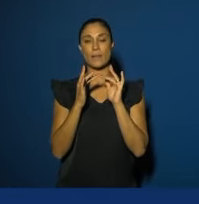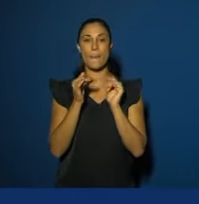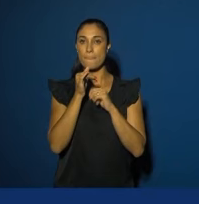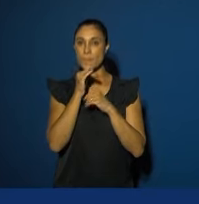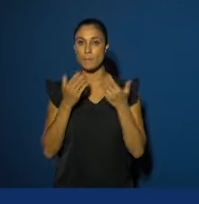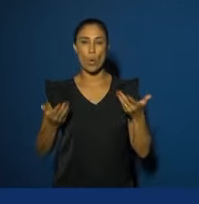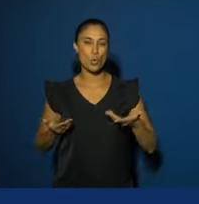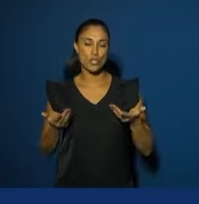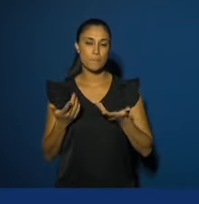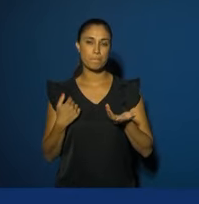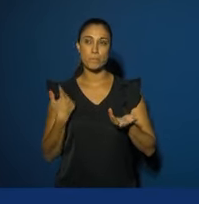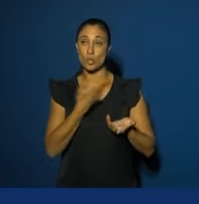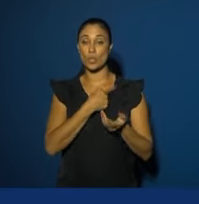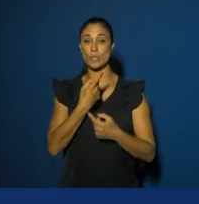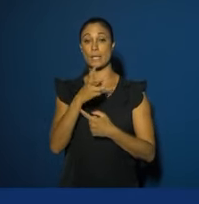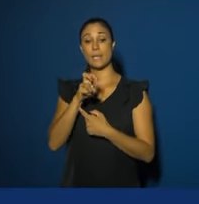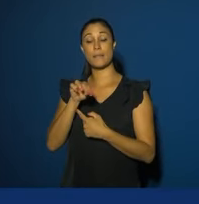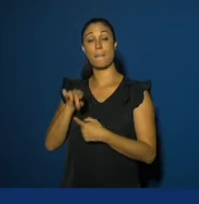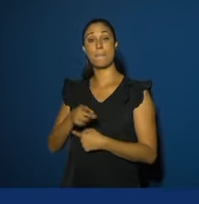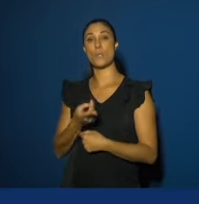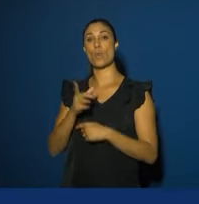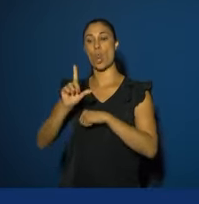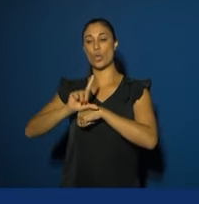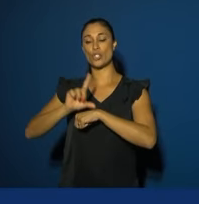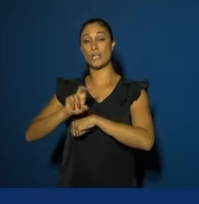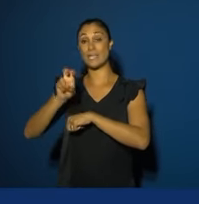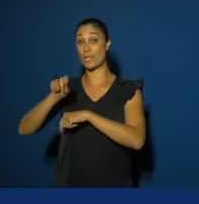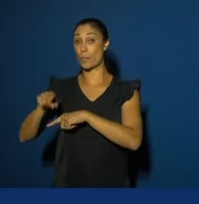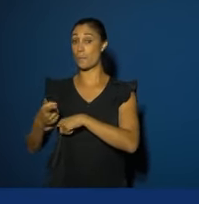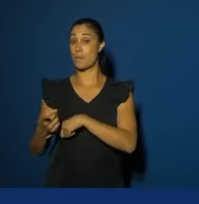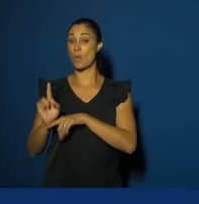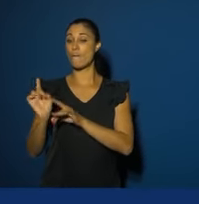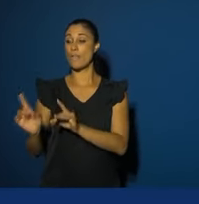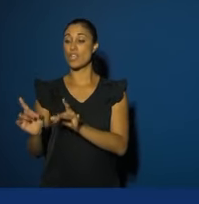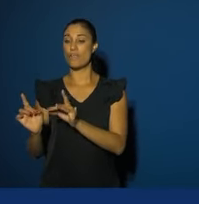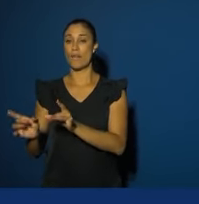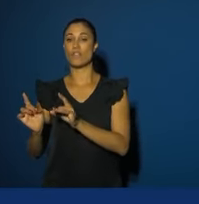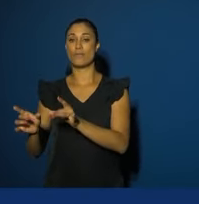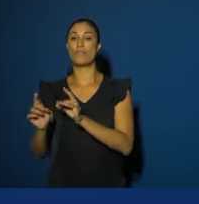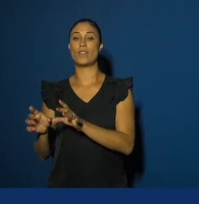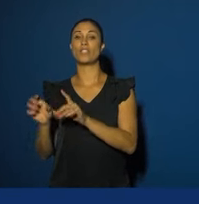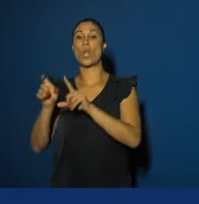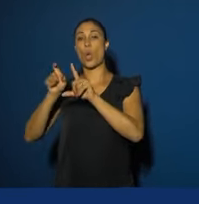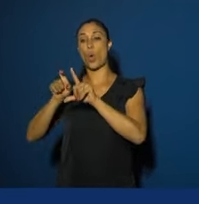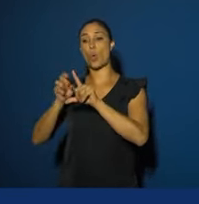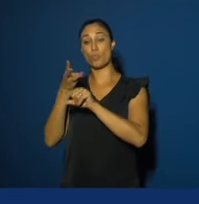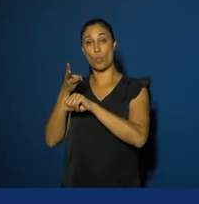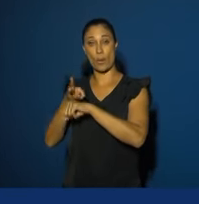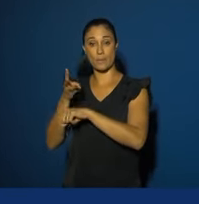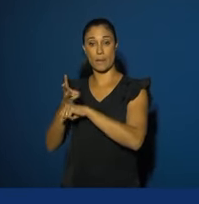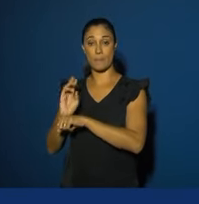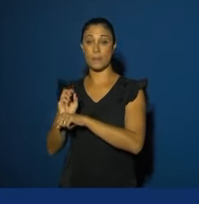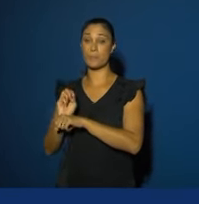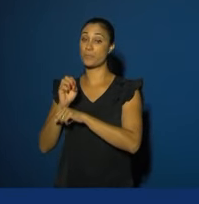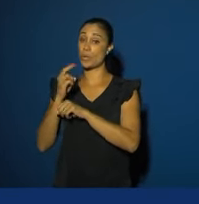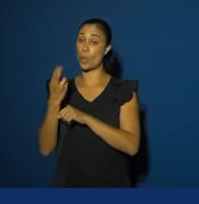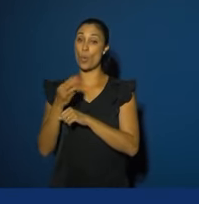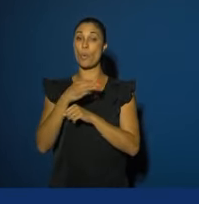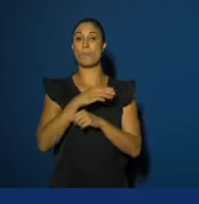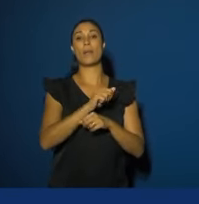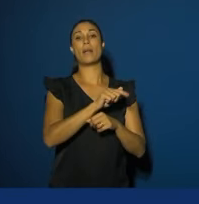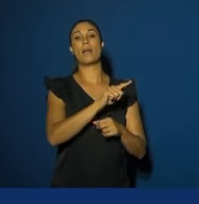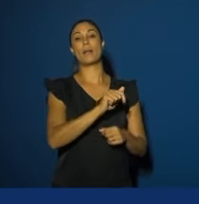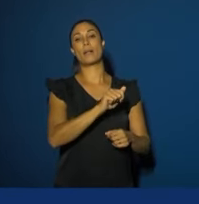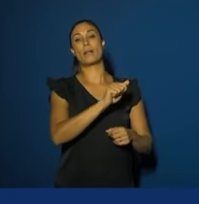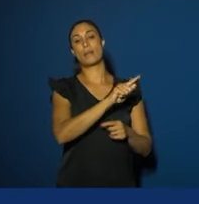são dos nossos 15.000 logistas 5.000 vendem frequentemente por meio ou do WhatsApp ou da Magazine Luisa